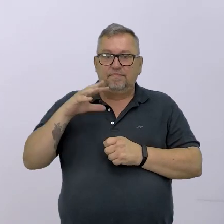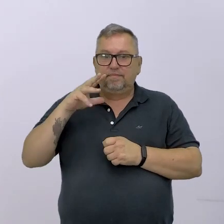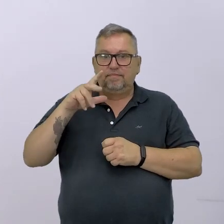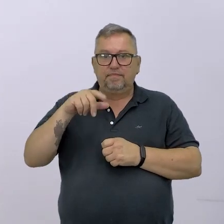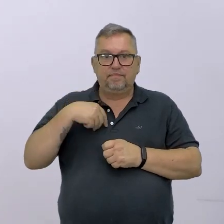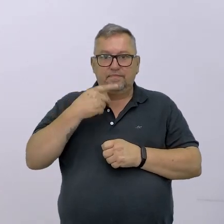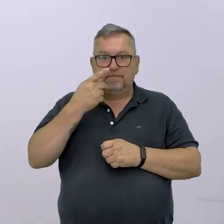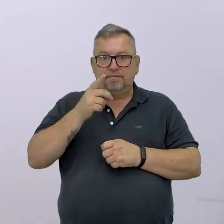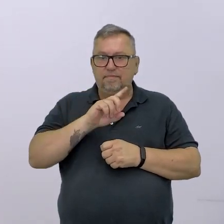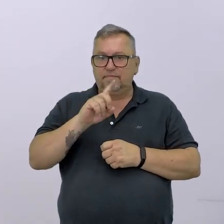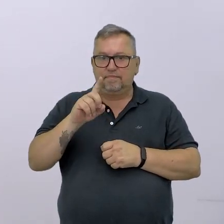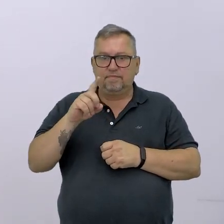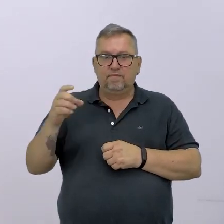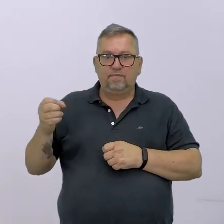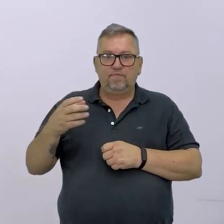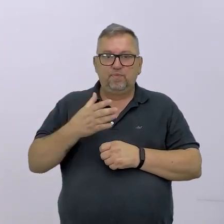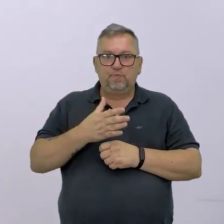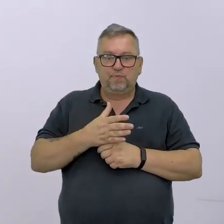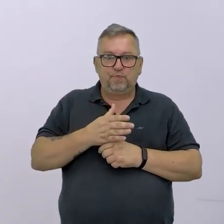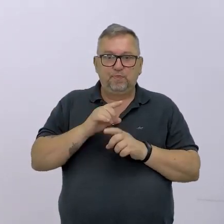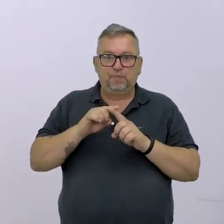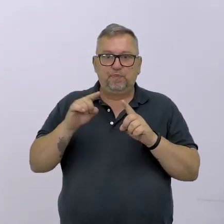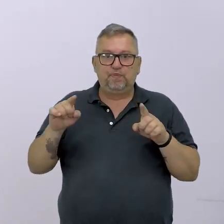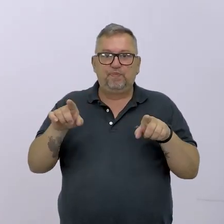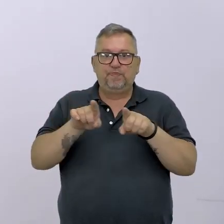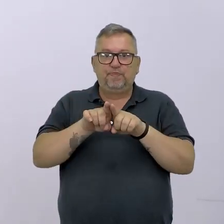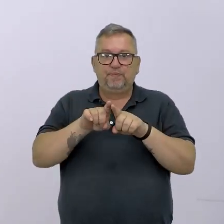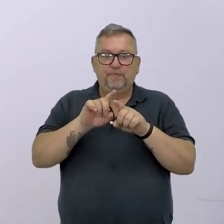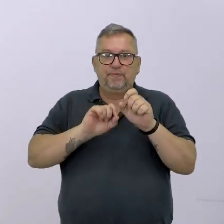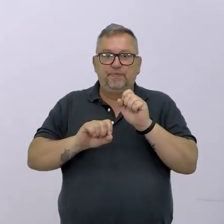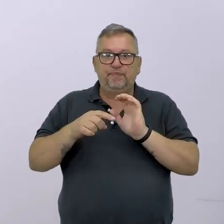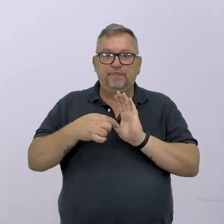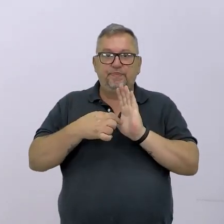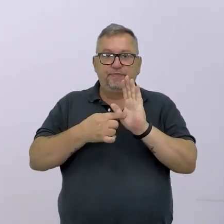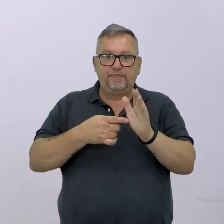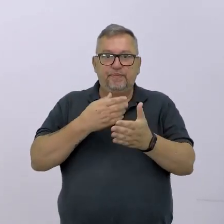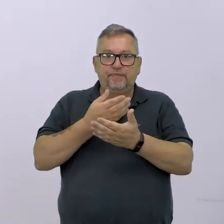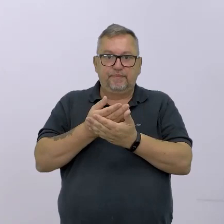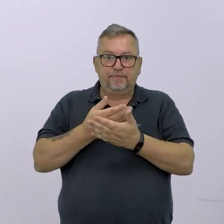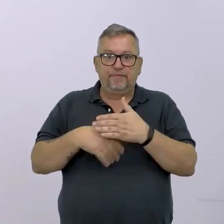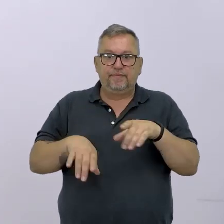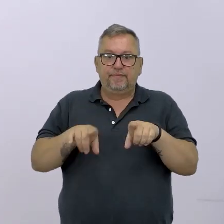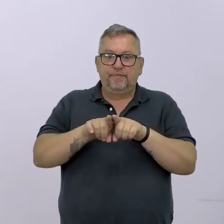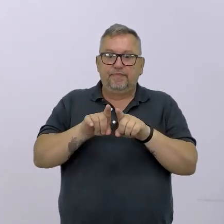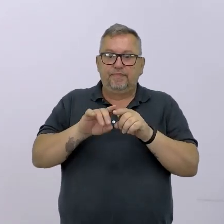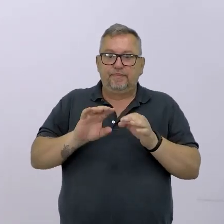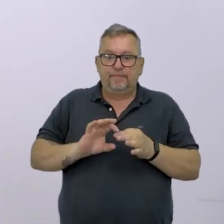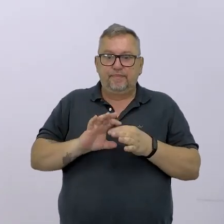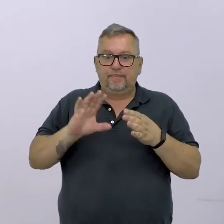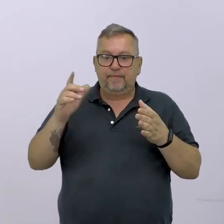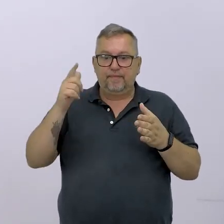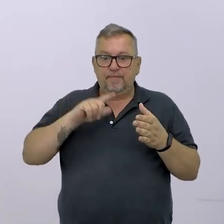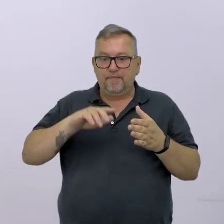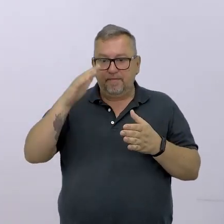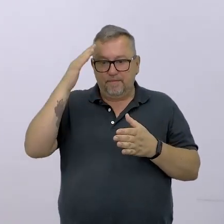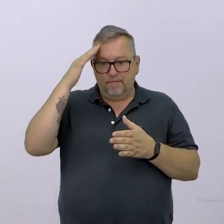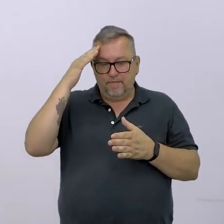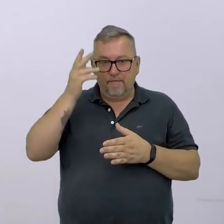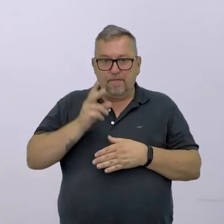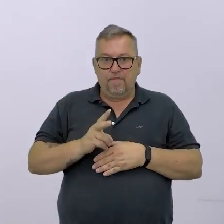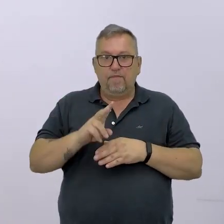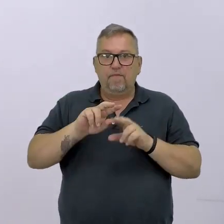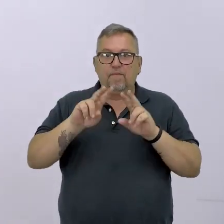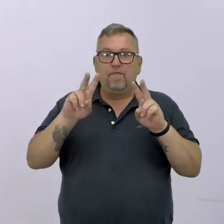falar aqui não é novidade, mas essa reapresentação das aulas, ela permite compreender esses mesmos